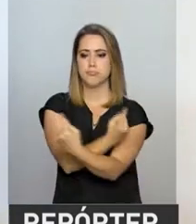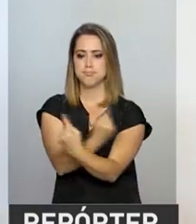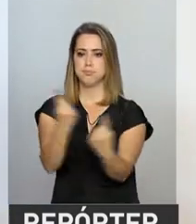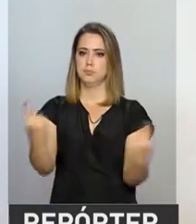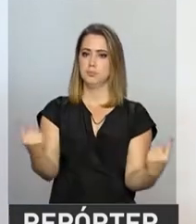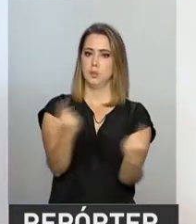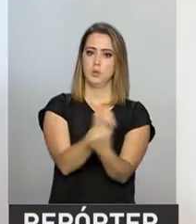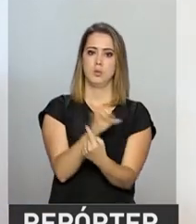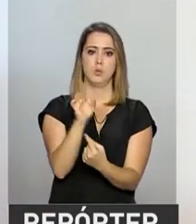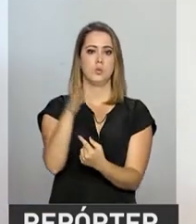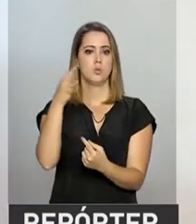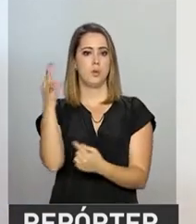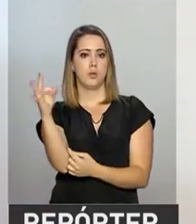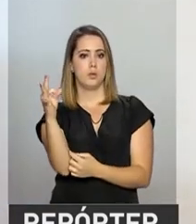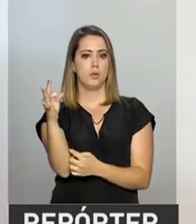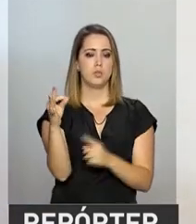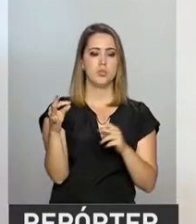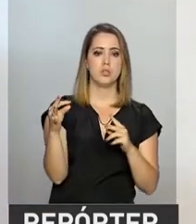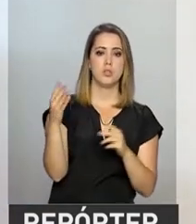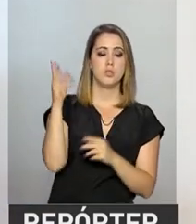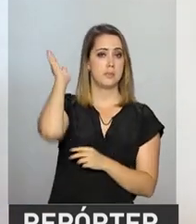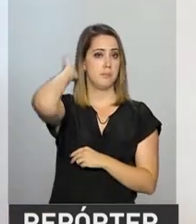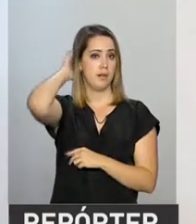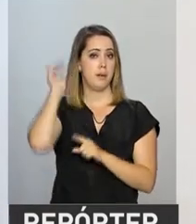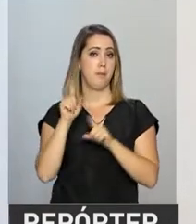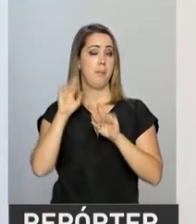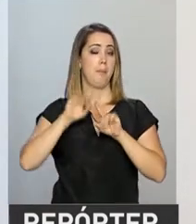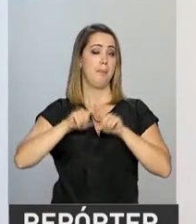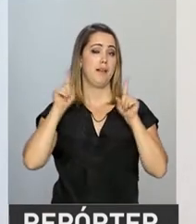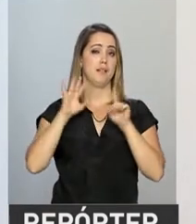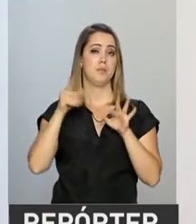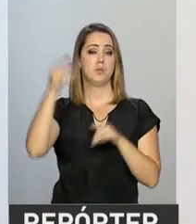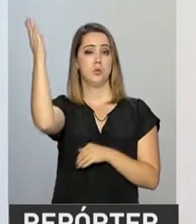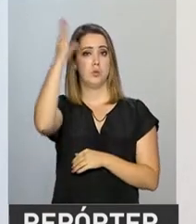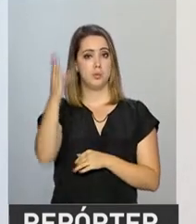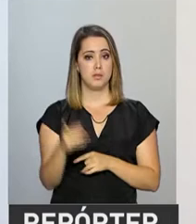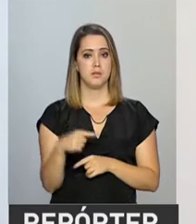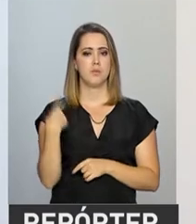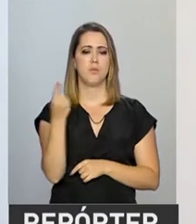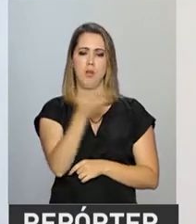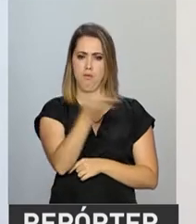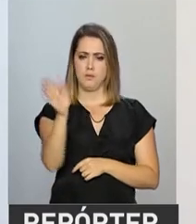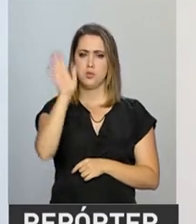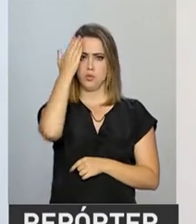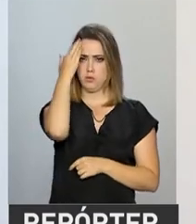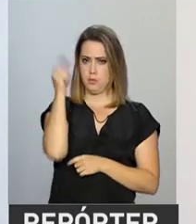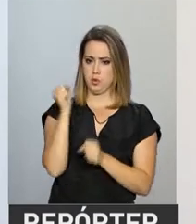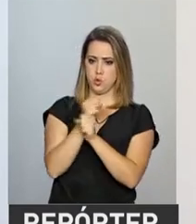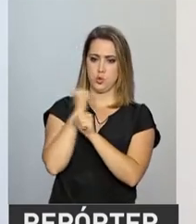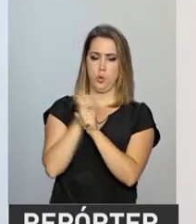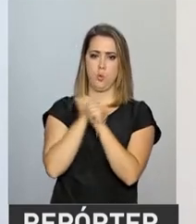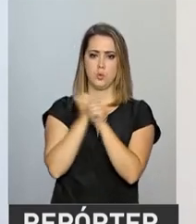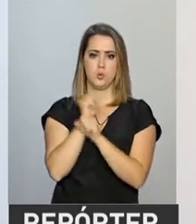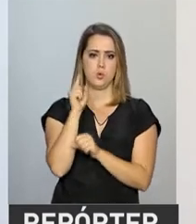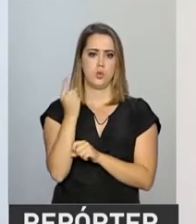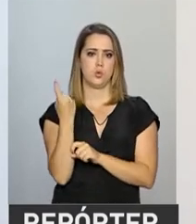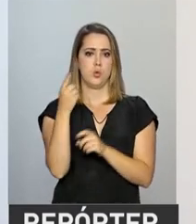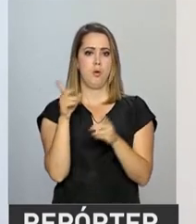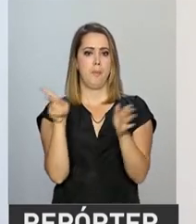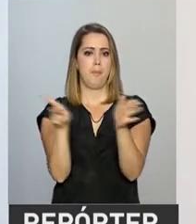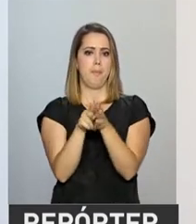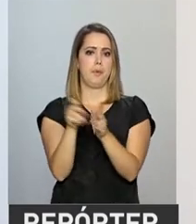apenas para tocantins e pará mas para todo o brasil vocês sabem que quando a gente quer construir uma obra não é só em função da obra